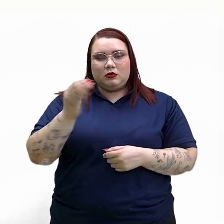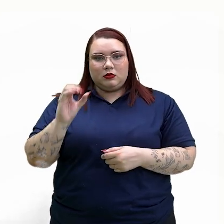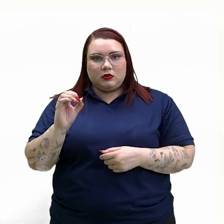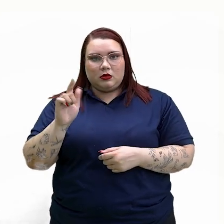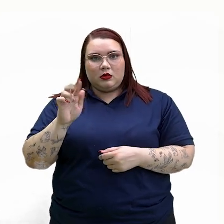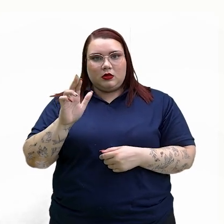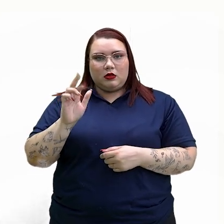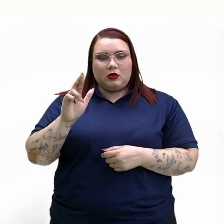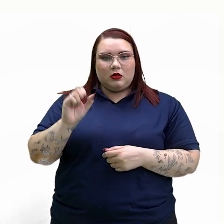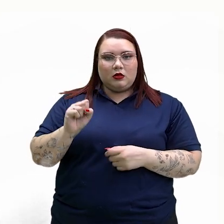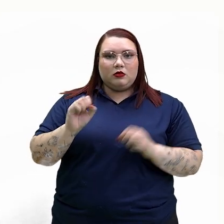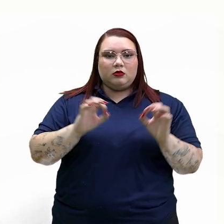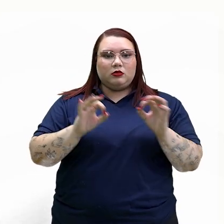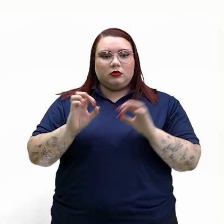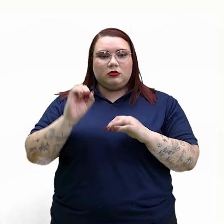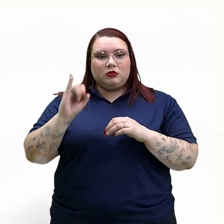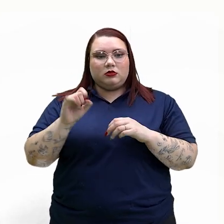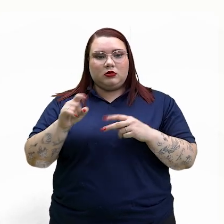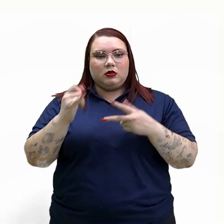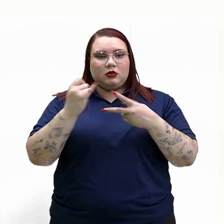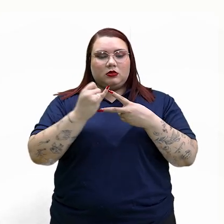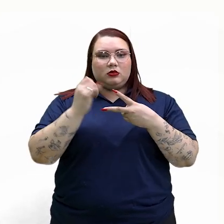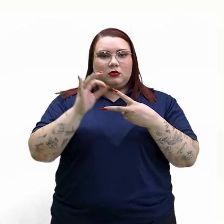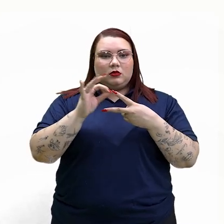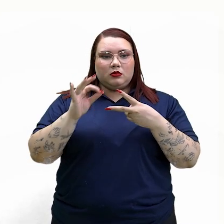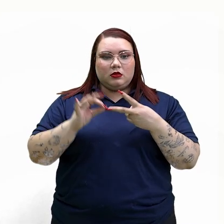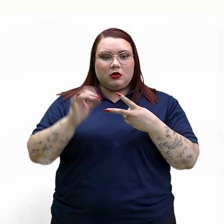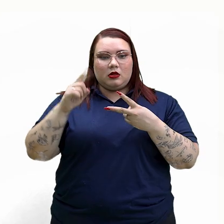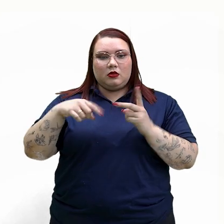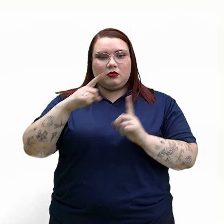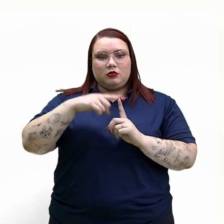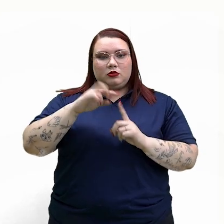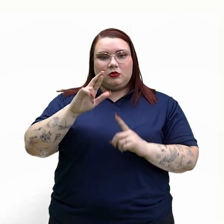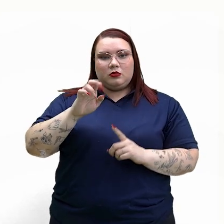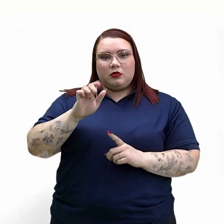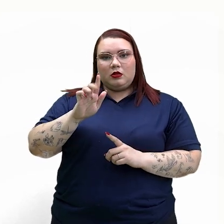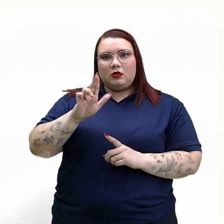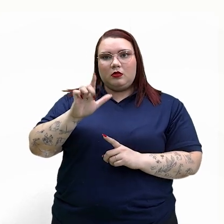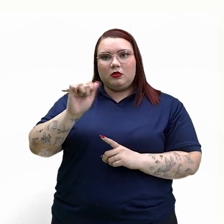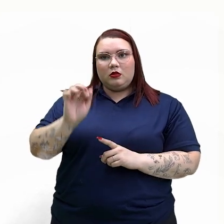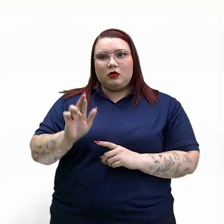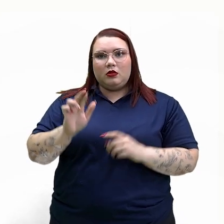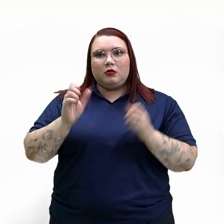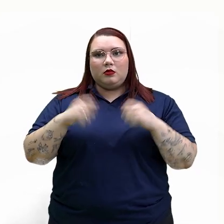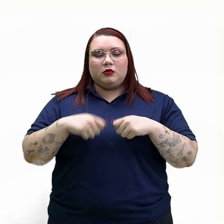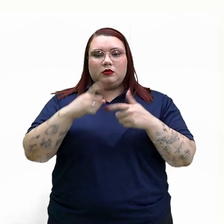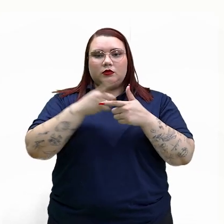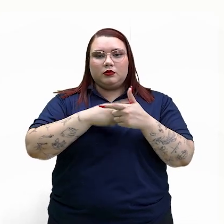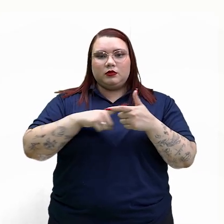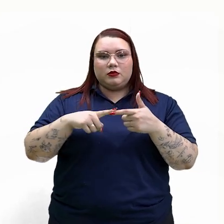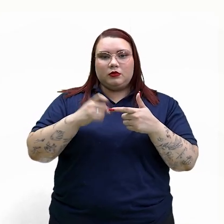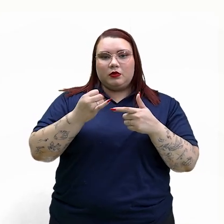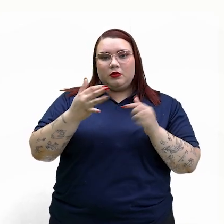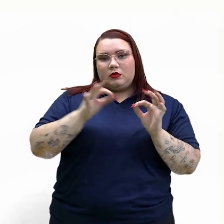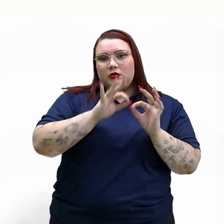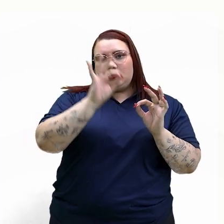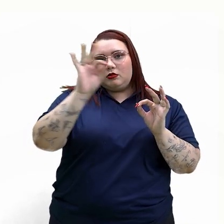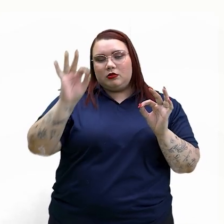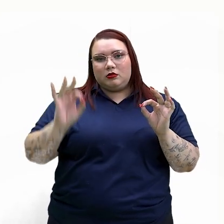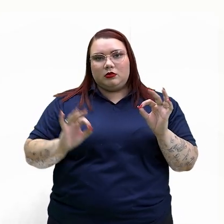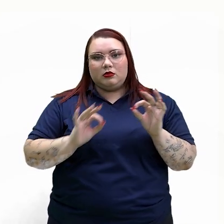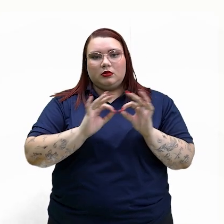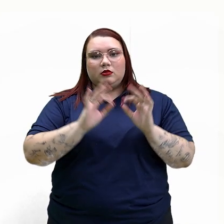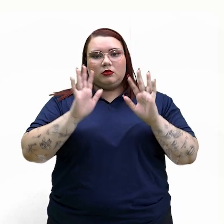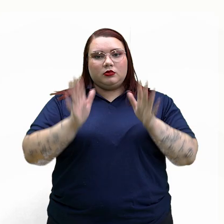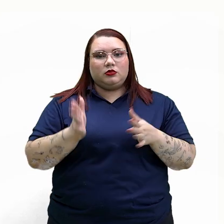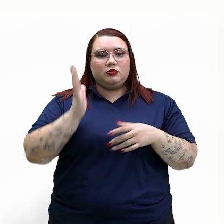se esse polígono, é regular, basta dividir pelo número de lados, que nesse caso, eu